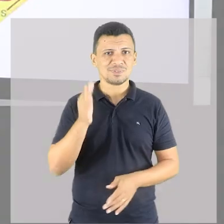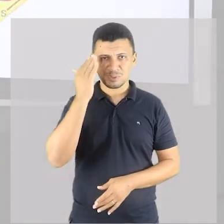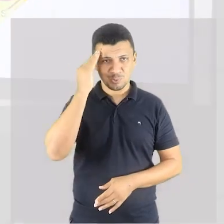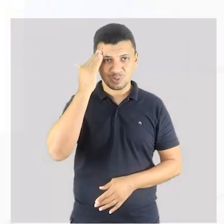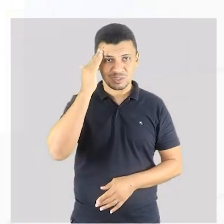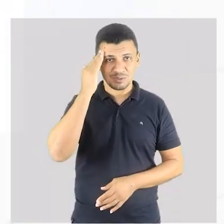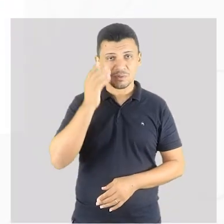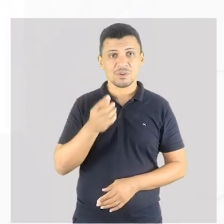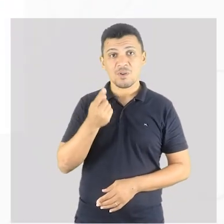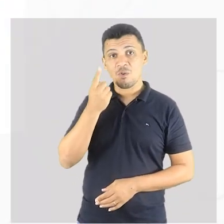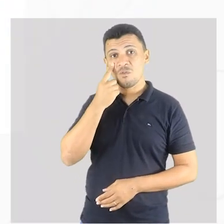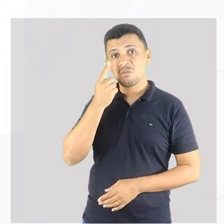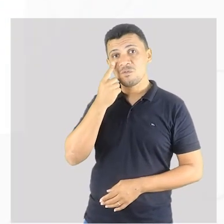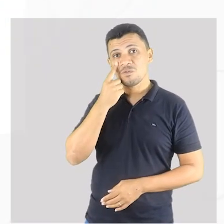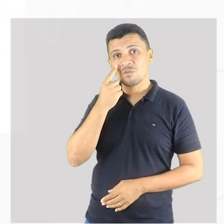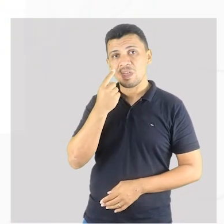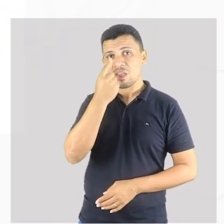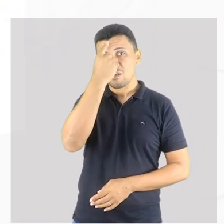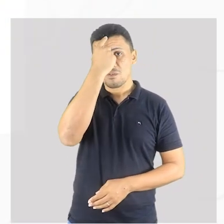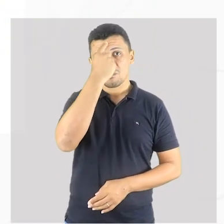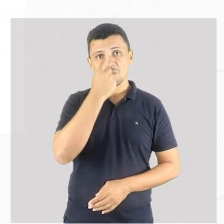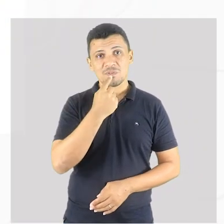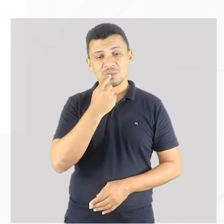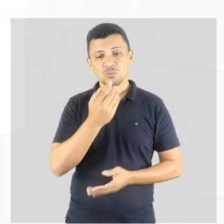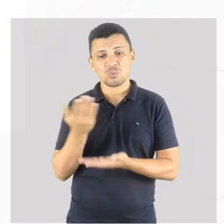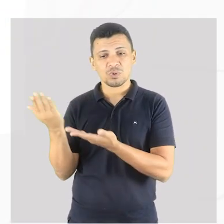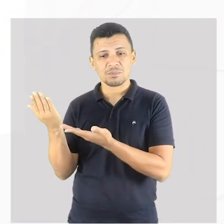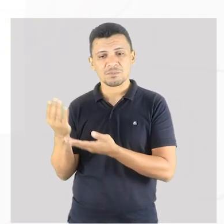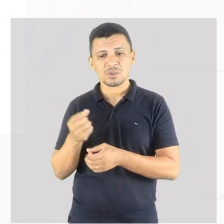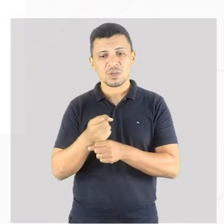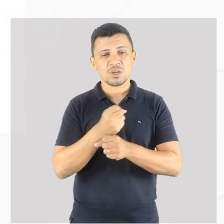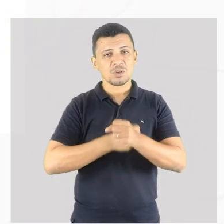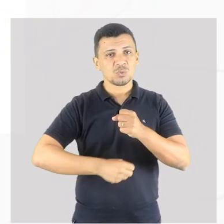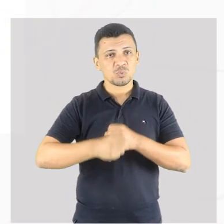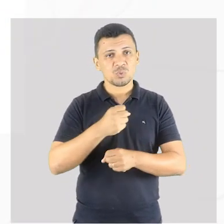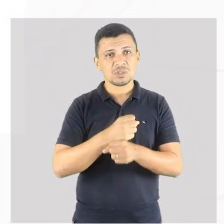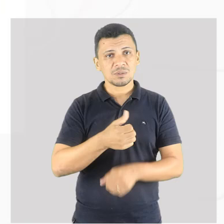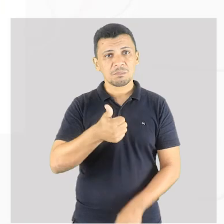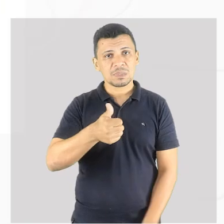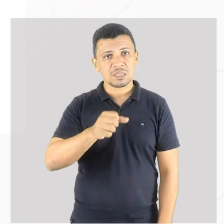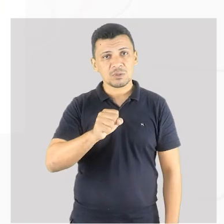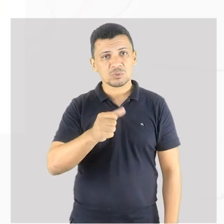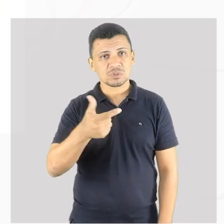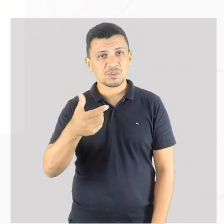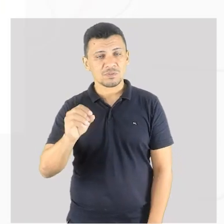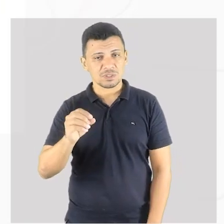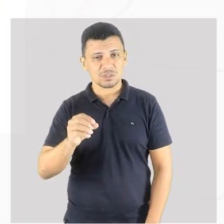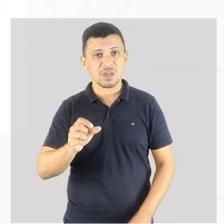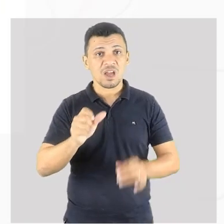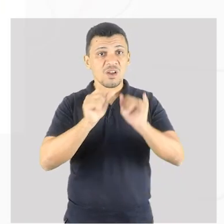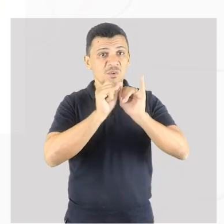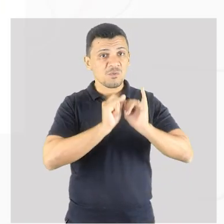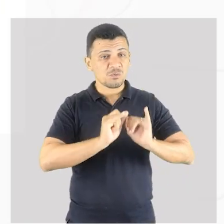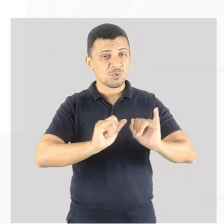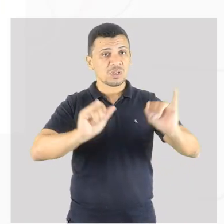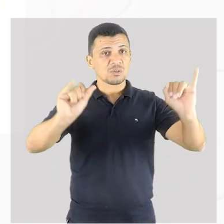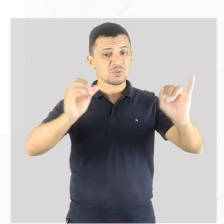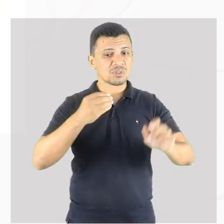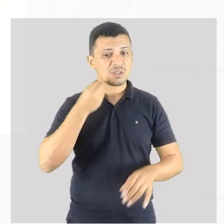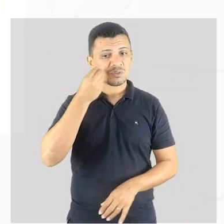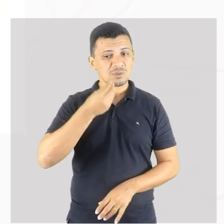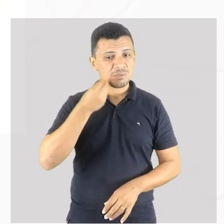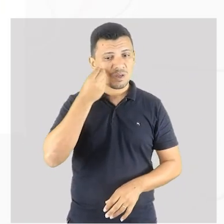a figura. Olha só, no ano de 1820 foi anunciado um